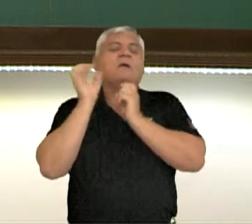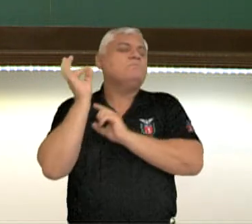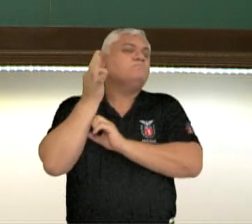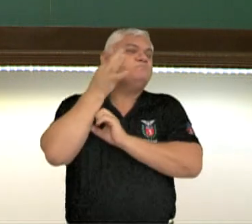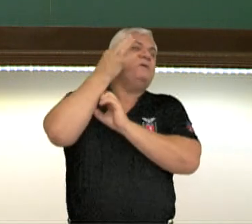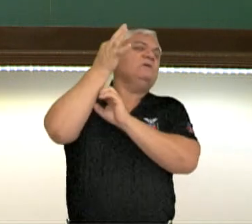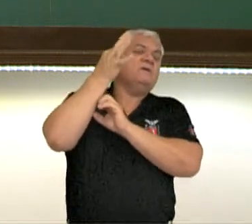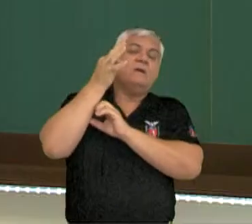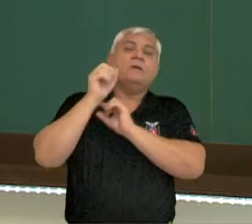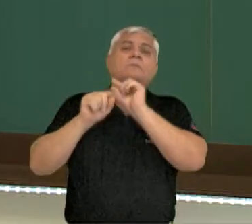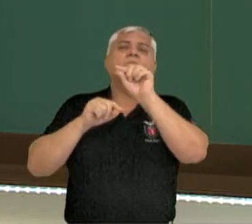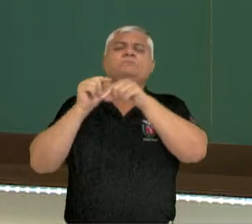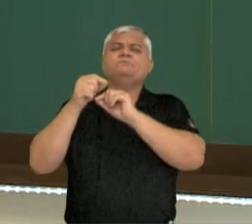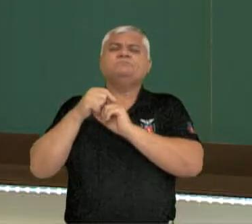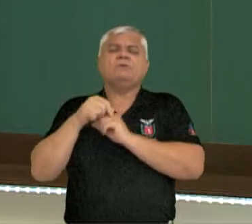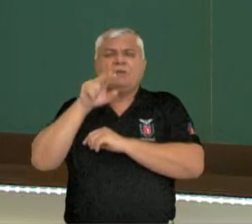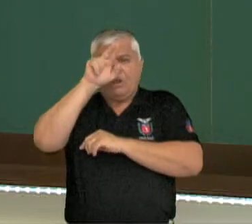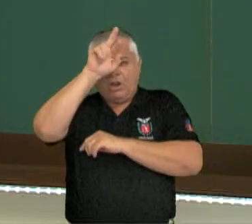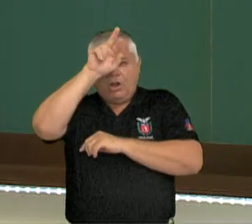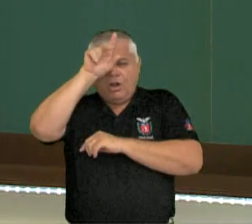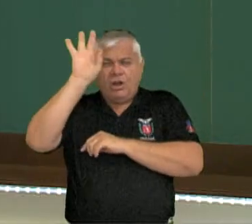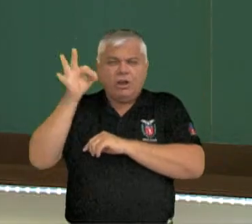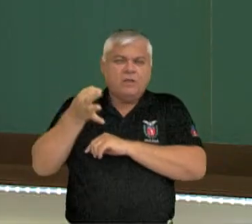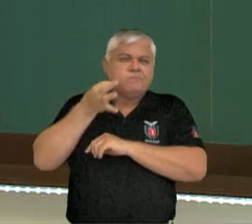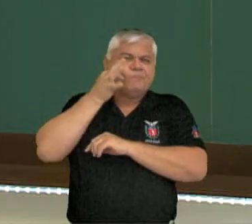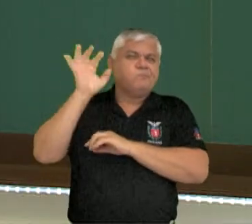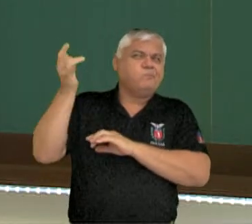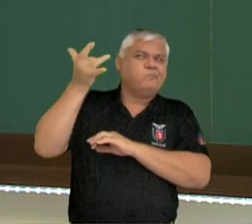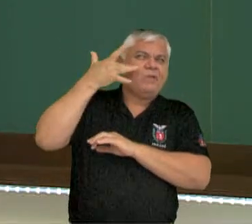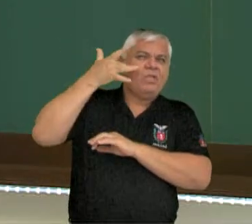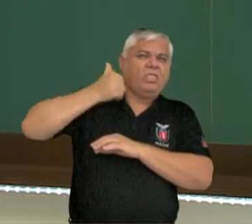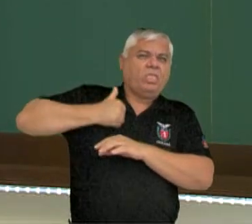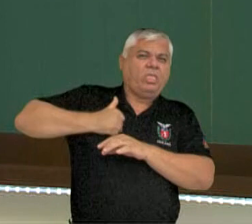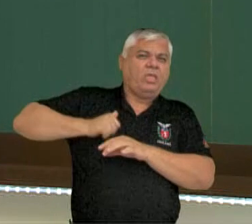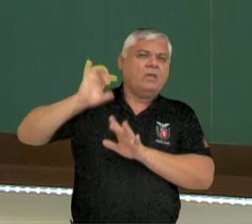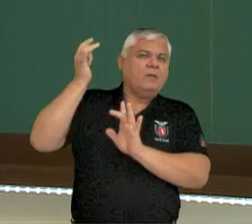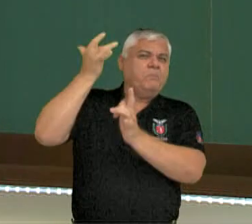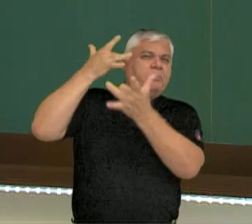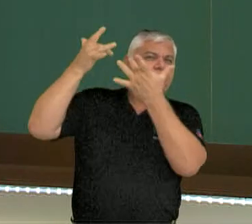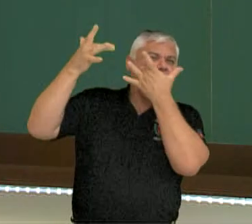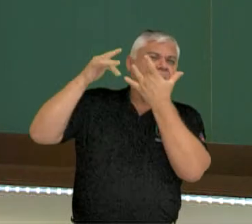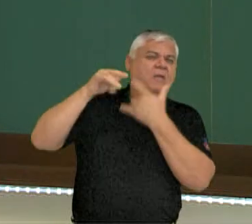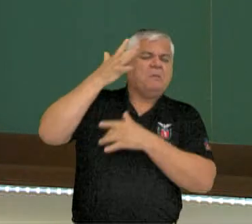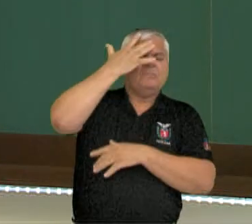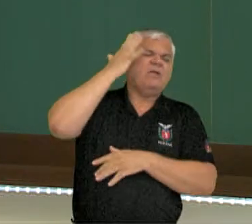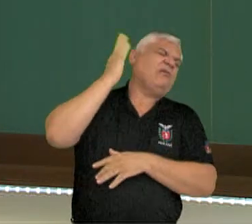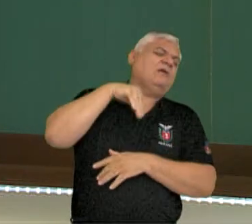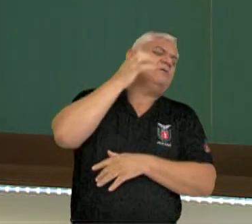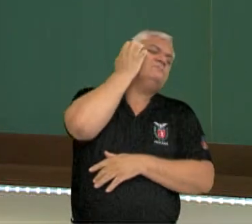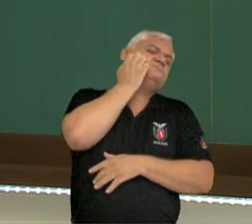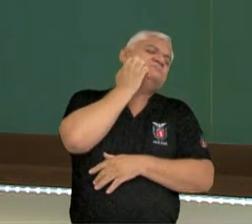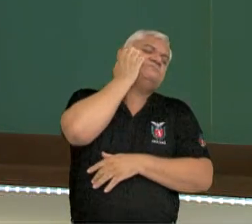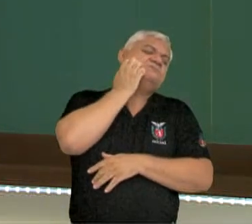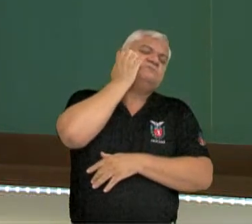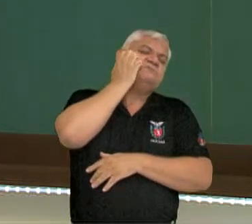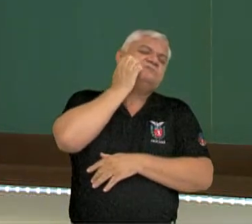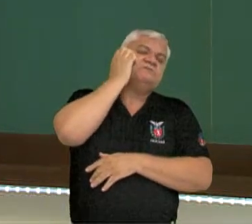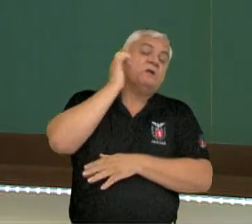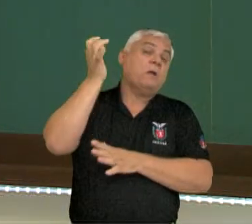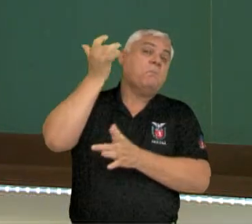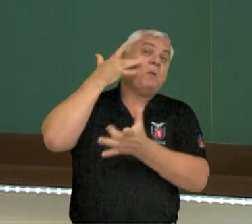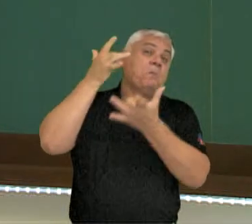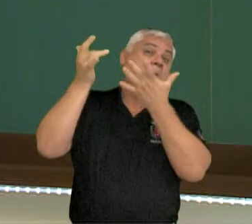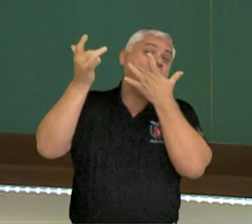Quando ele faz essa picada, ele acaba liberando fezes e a pessoa, ao coçar, As fezes contaminadas